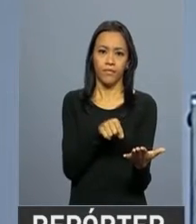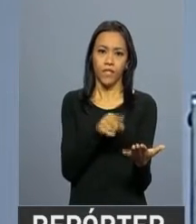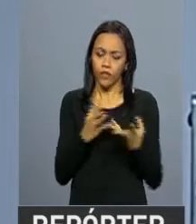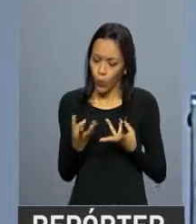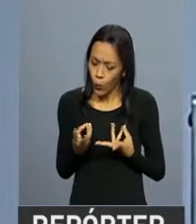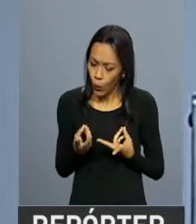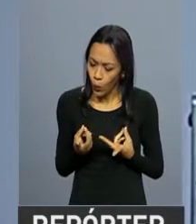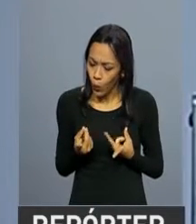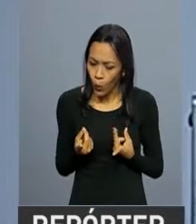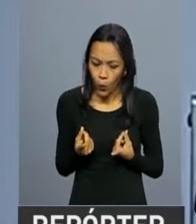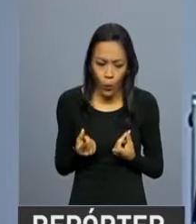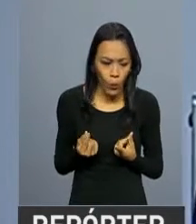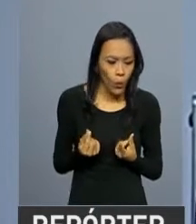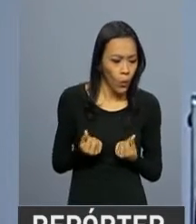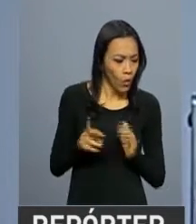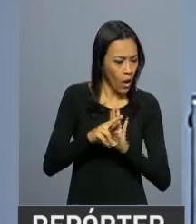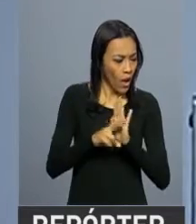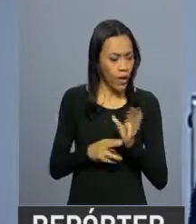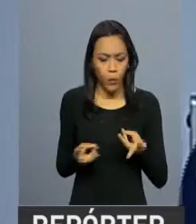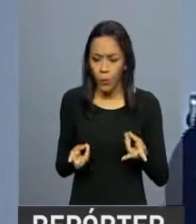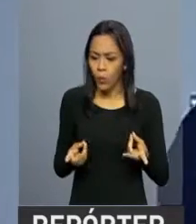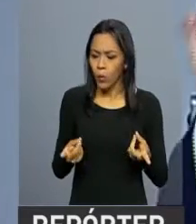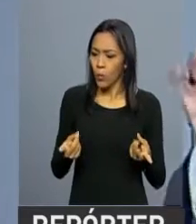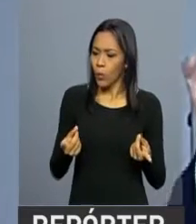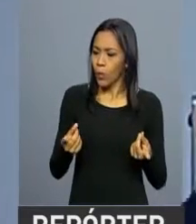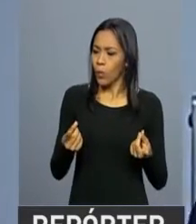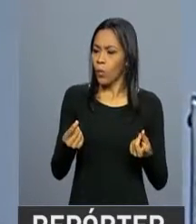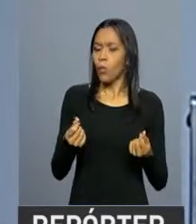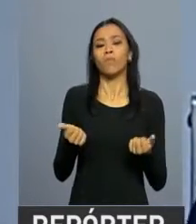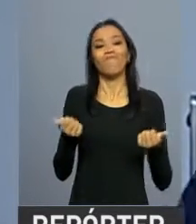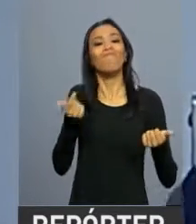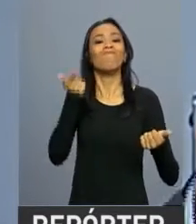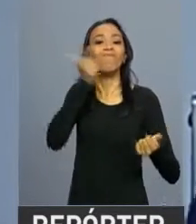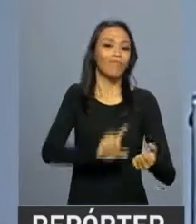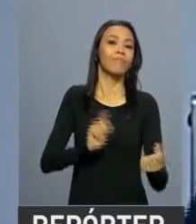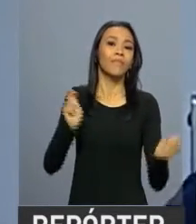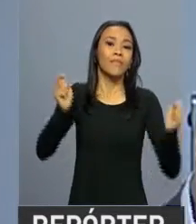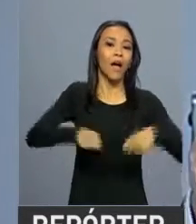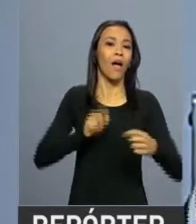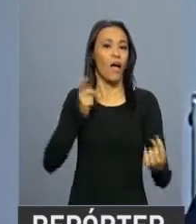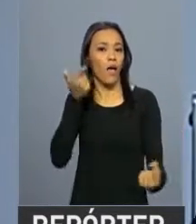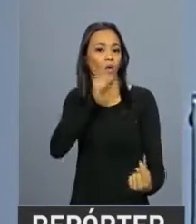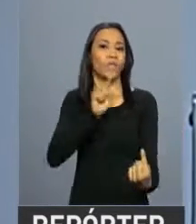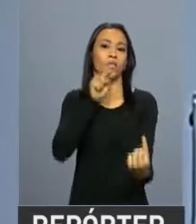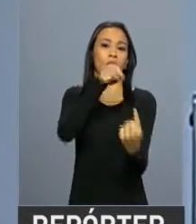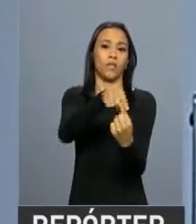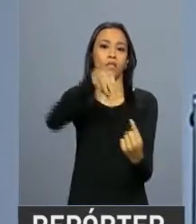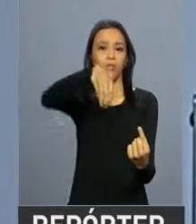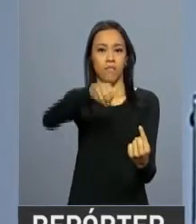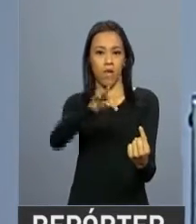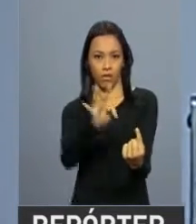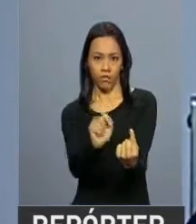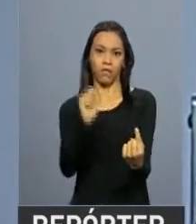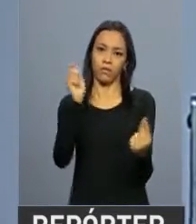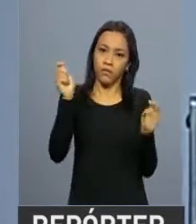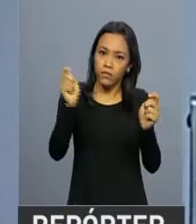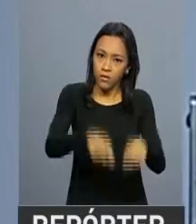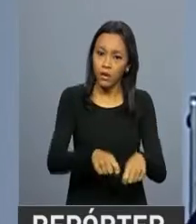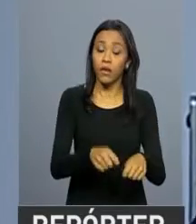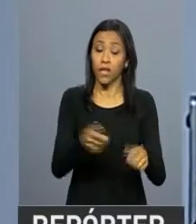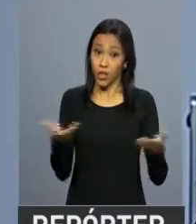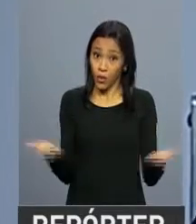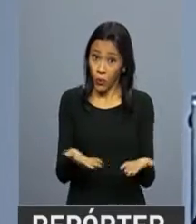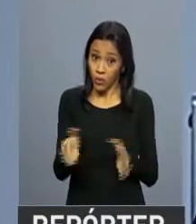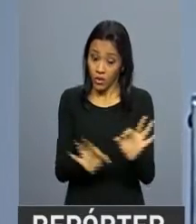estimada dentro de critérios rigorosos e os mais próximos possíveis daquilo que hoje está